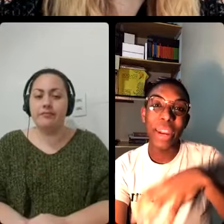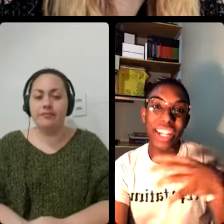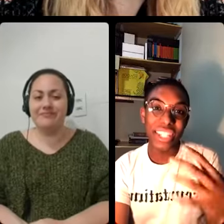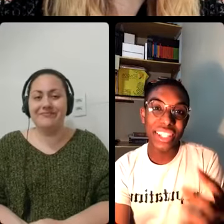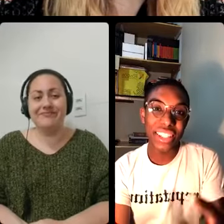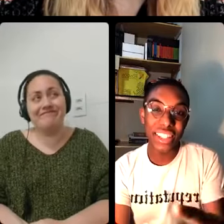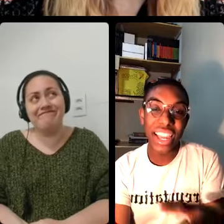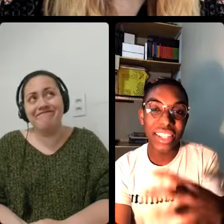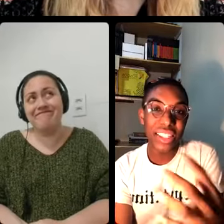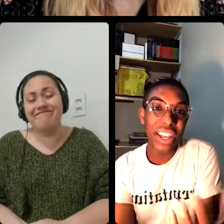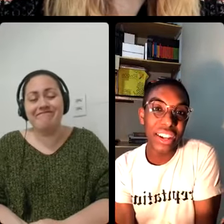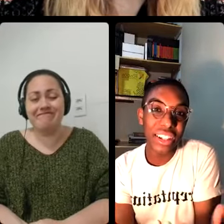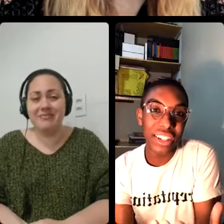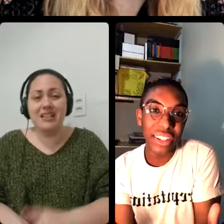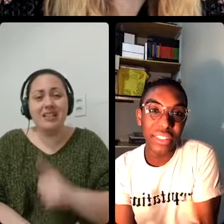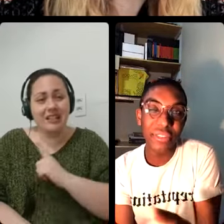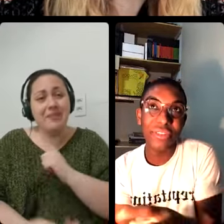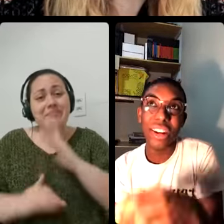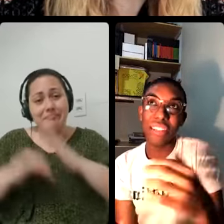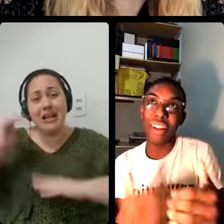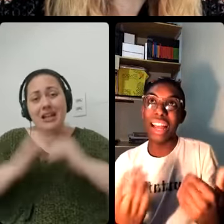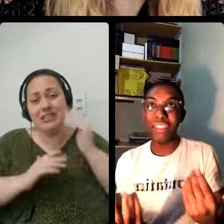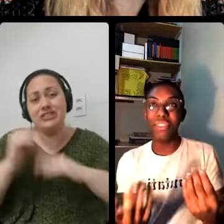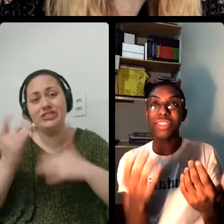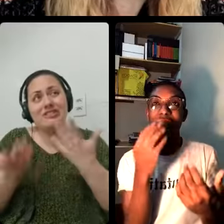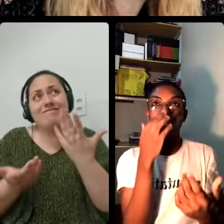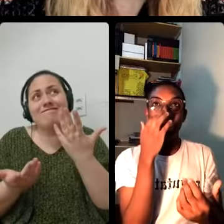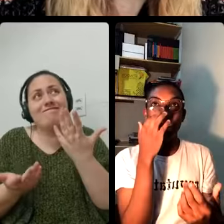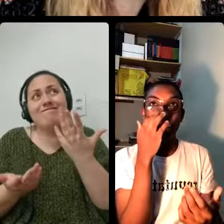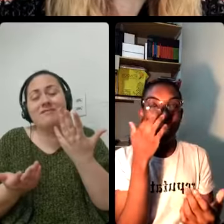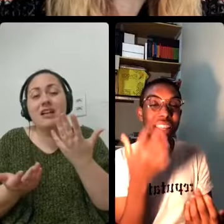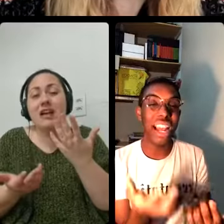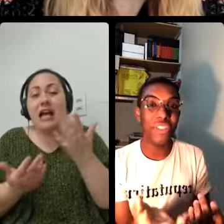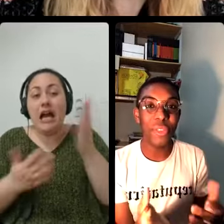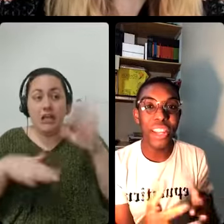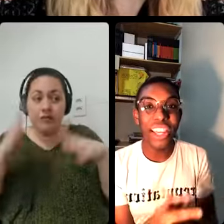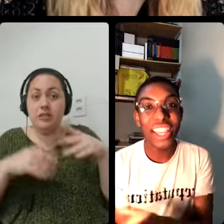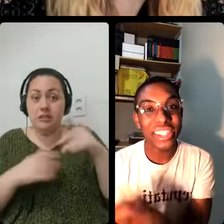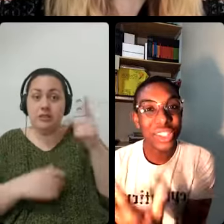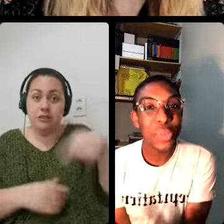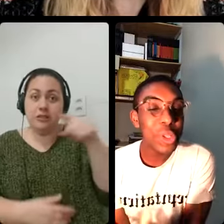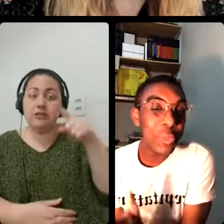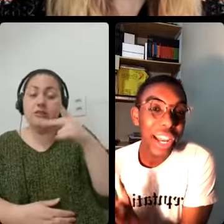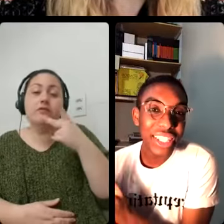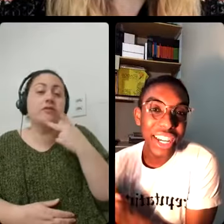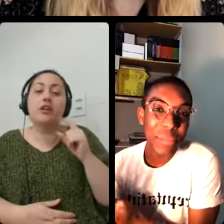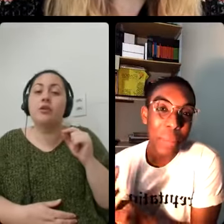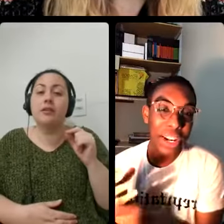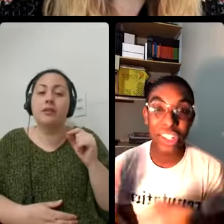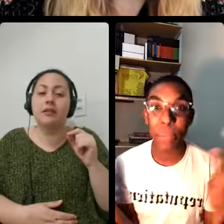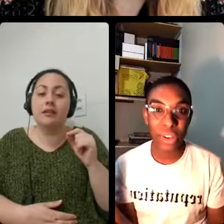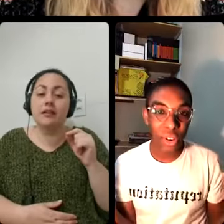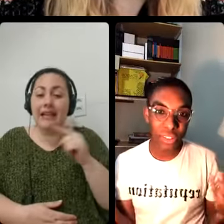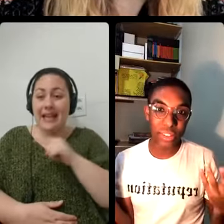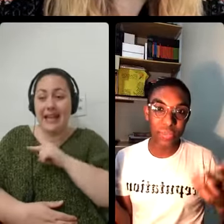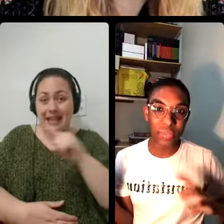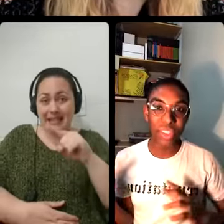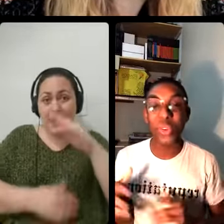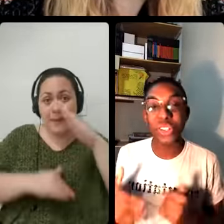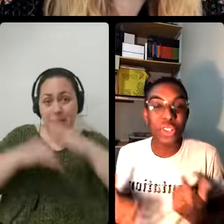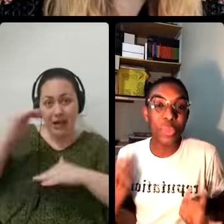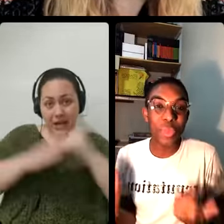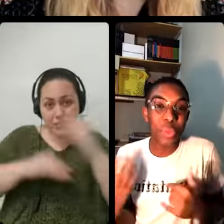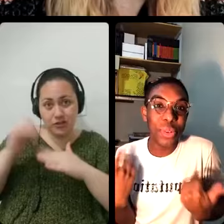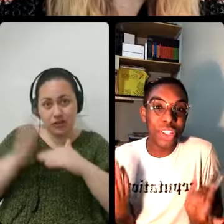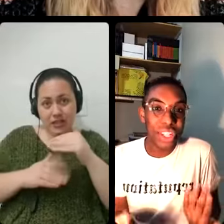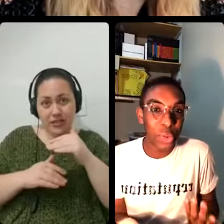tinha práticas assim, eles falavam, né, consideravam que esse tipo de prática era uma prática perigosa. Então